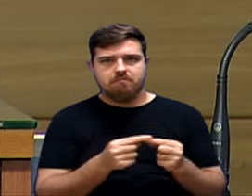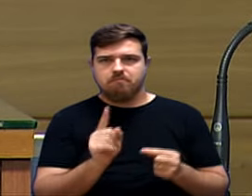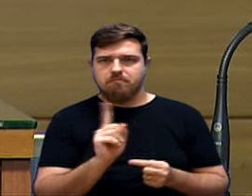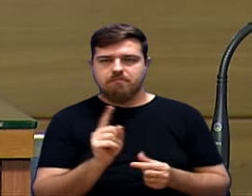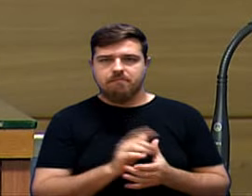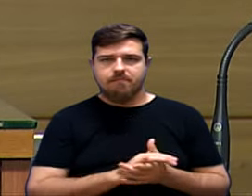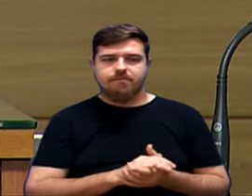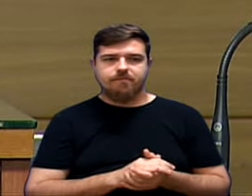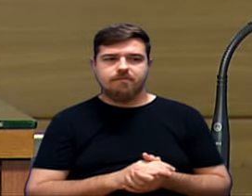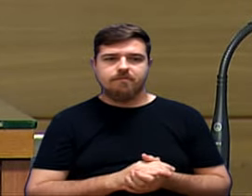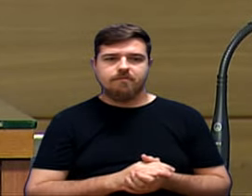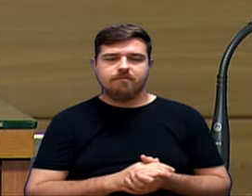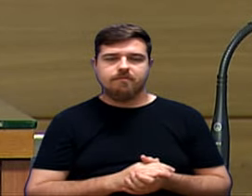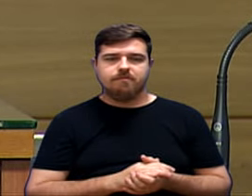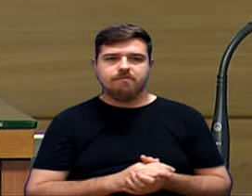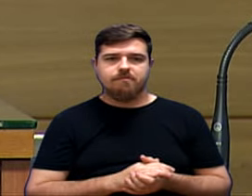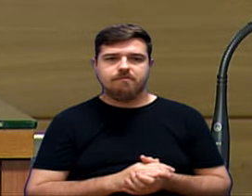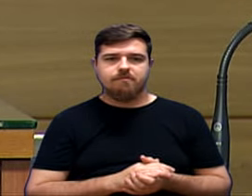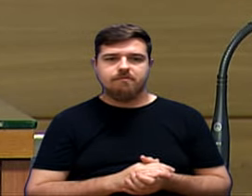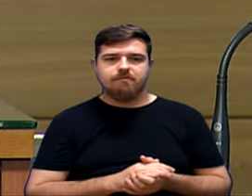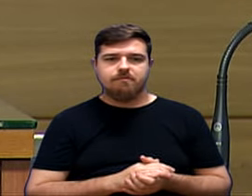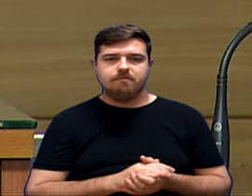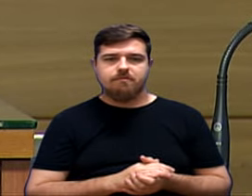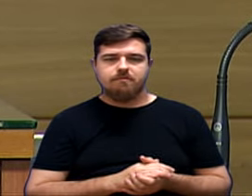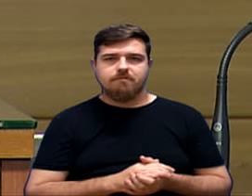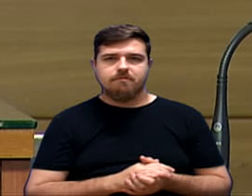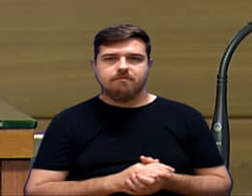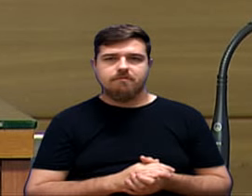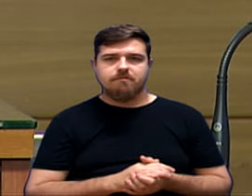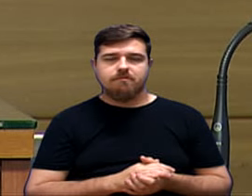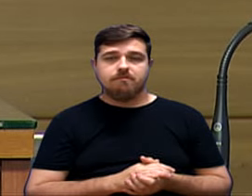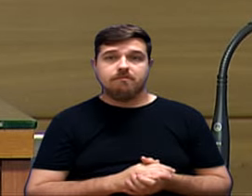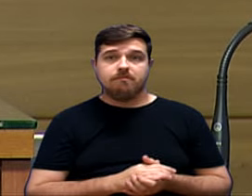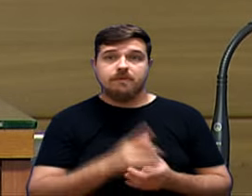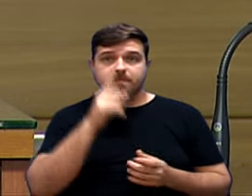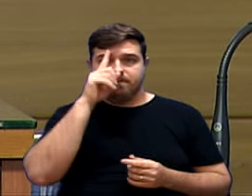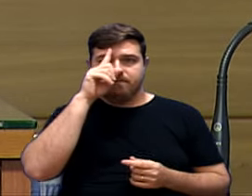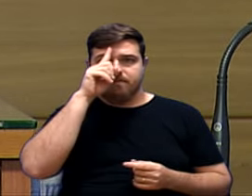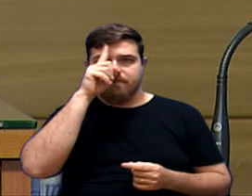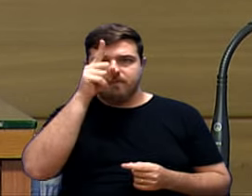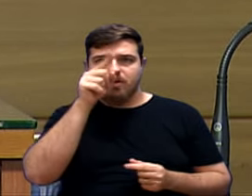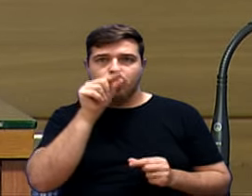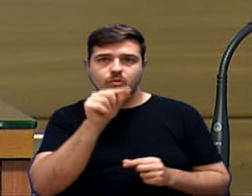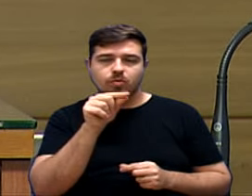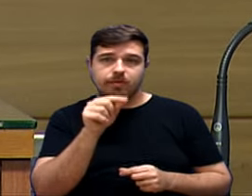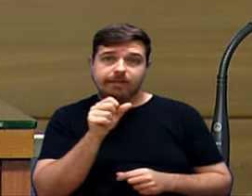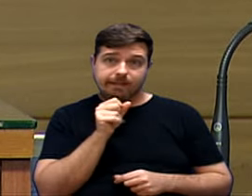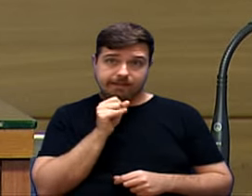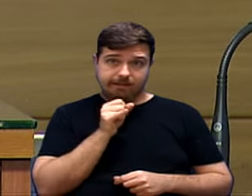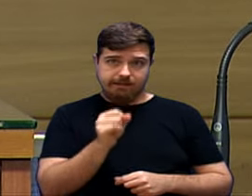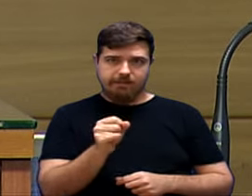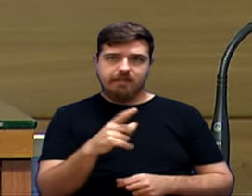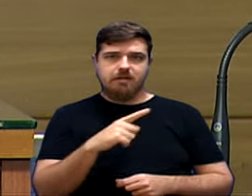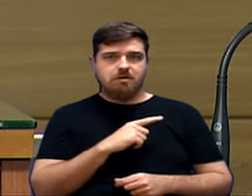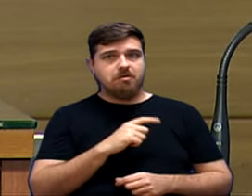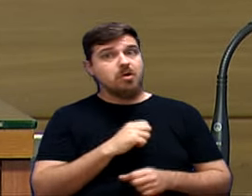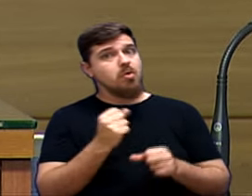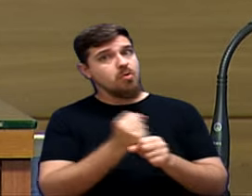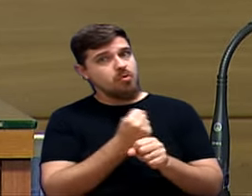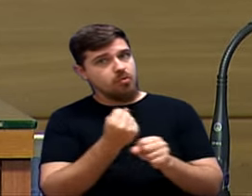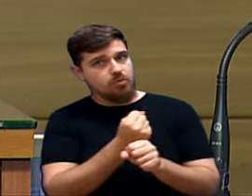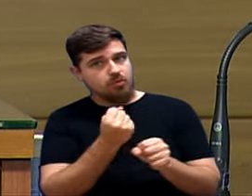verdade eh a na verdade a proposta é que se tiver Empreendimentos